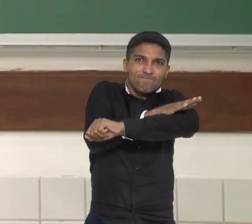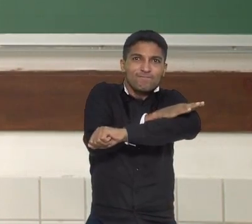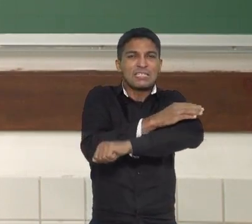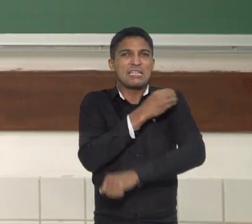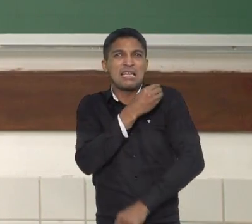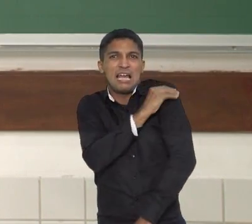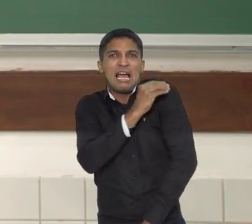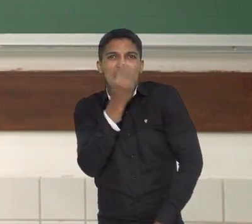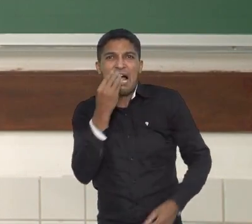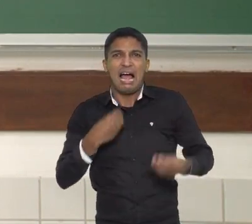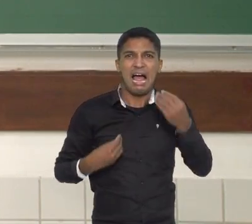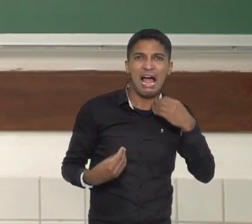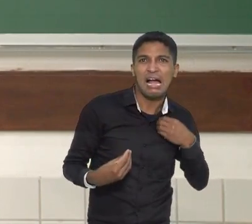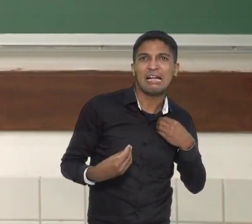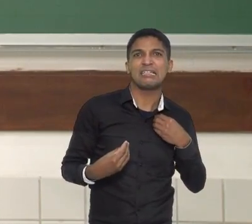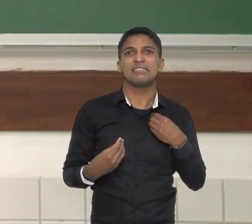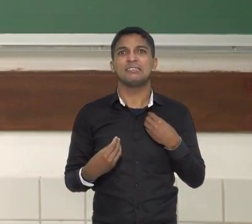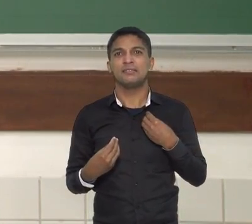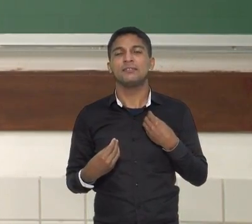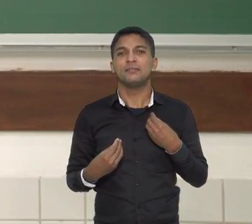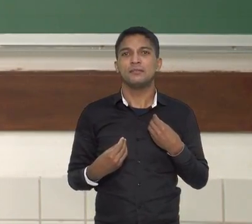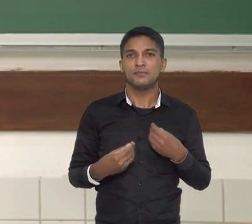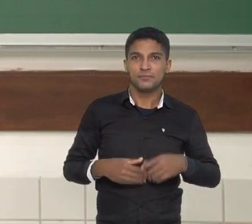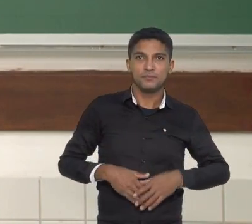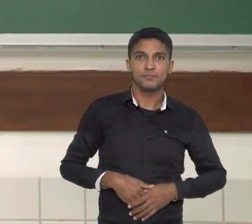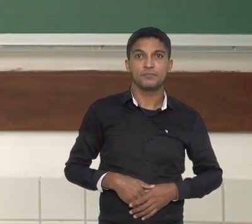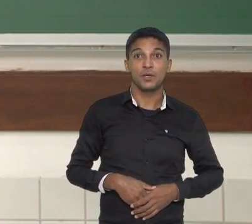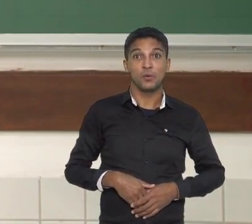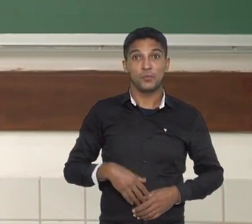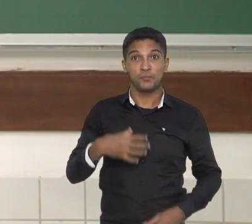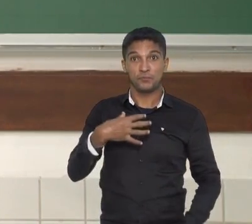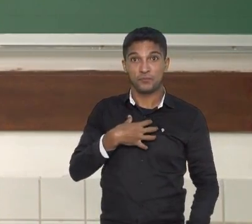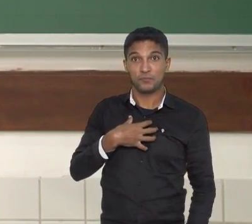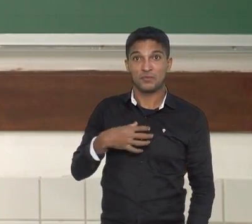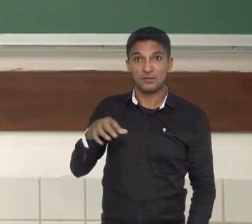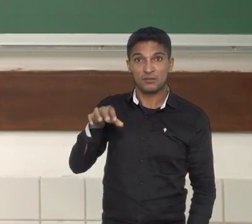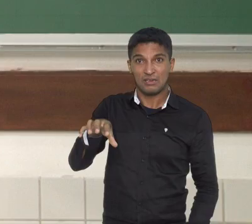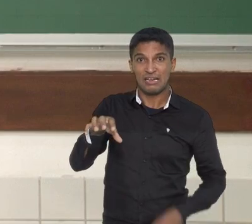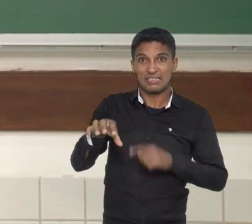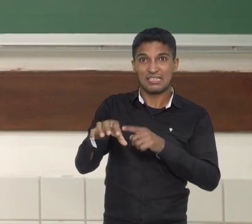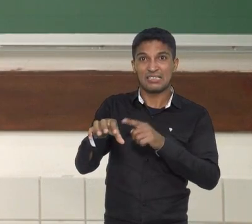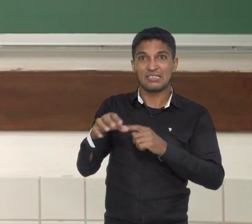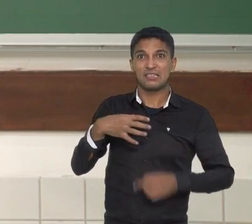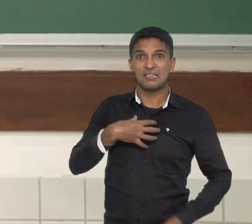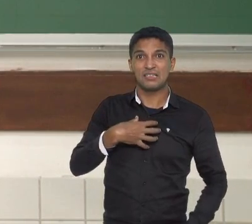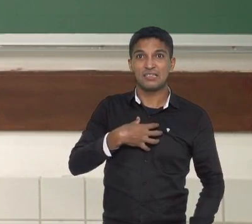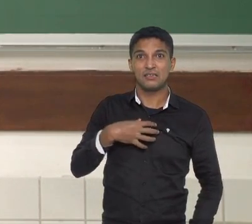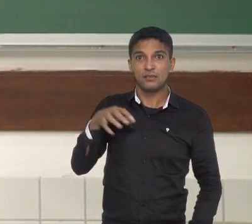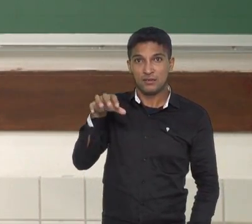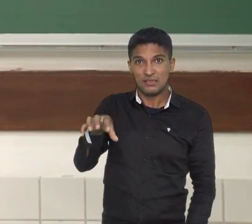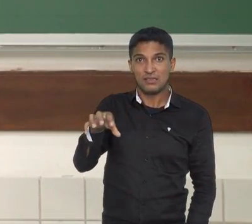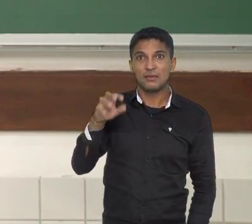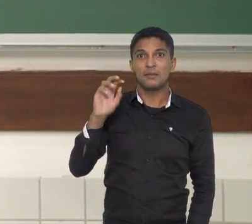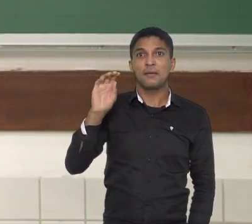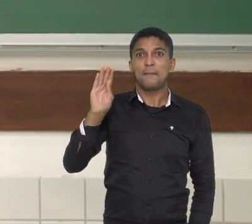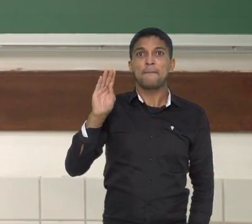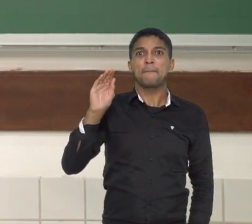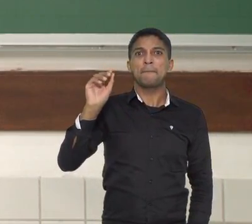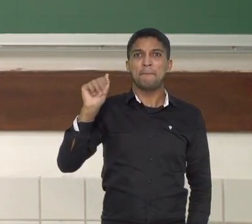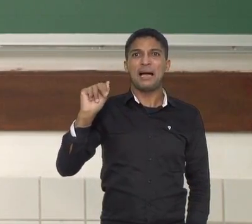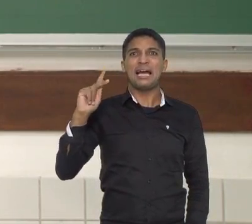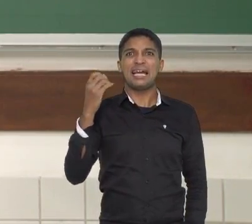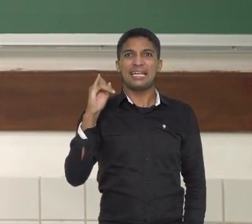igual foi apresentado no início aqui, a maioria de sua população afrodescendente. Quando nós lemos ali,